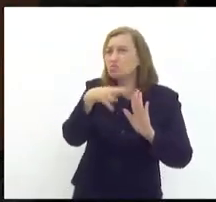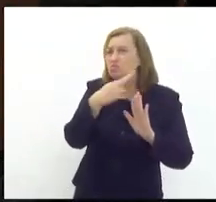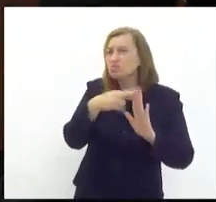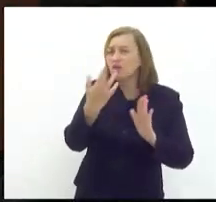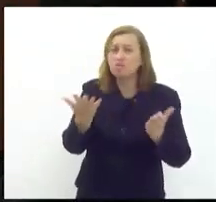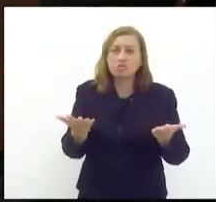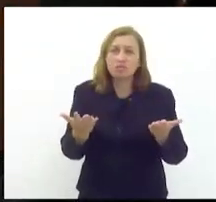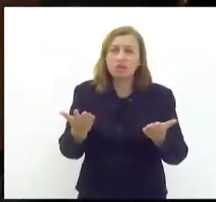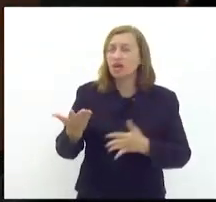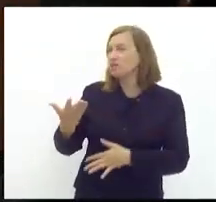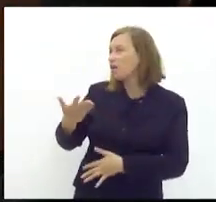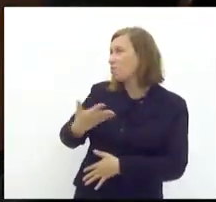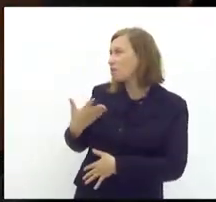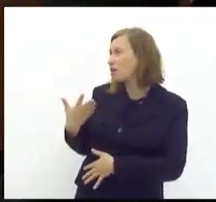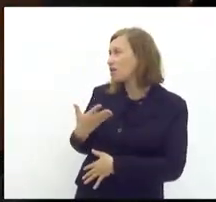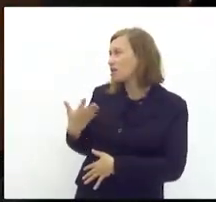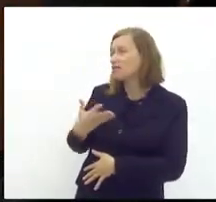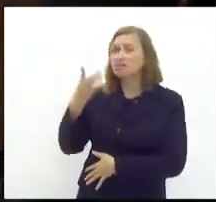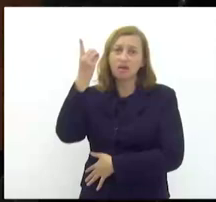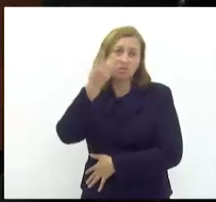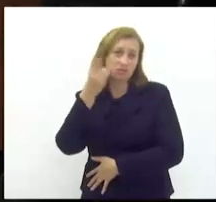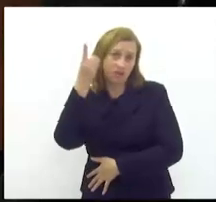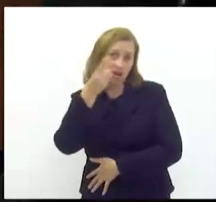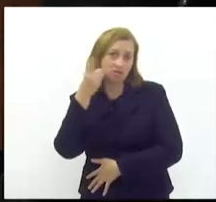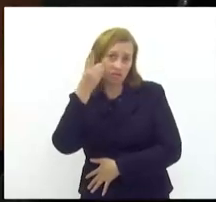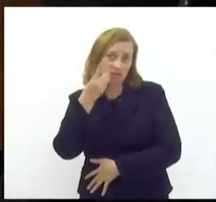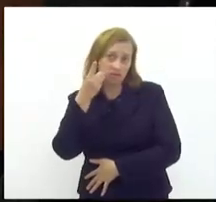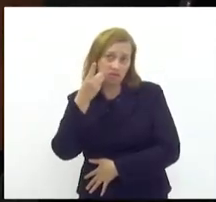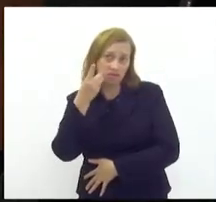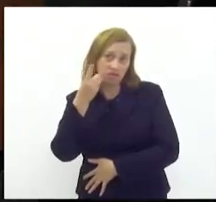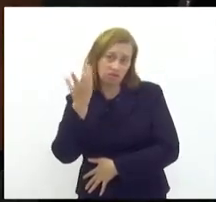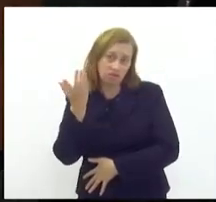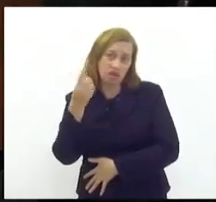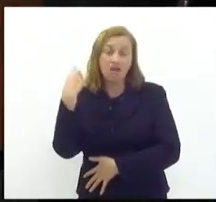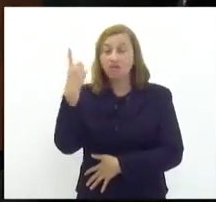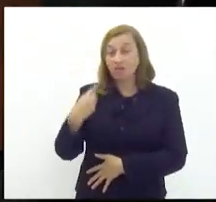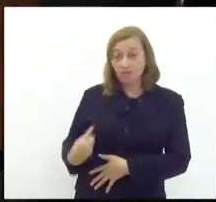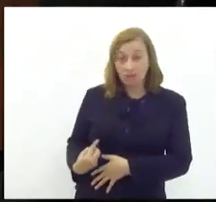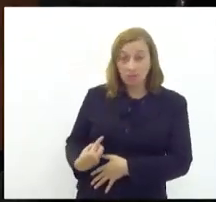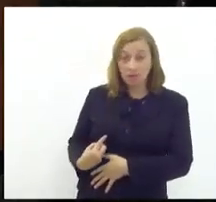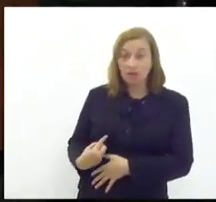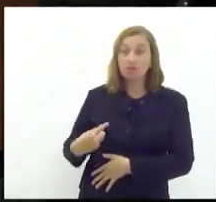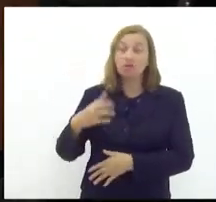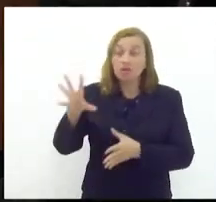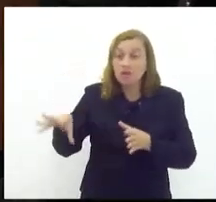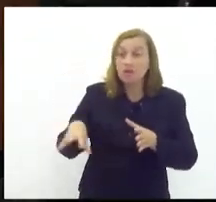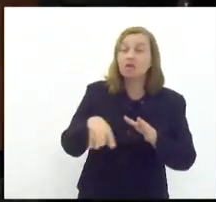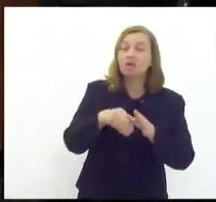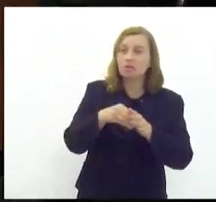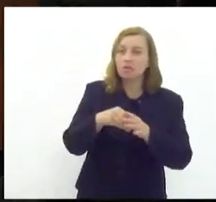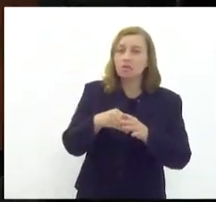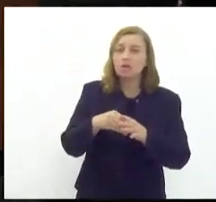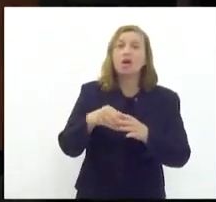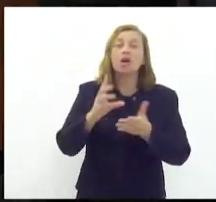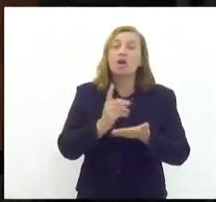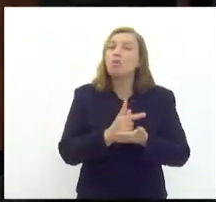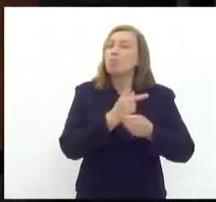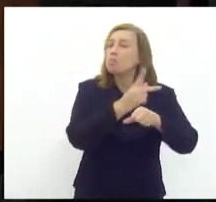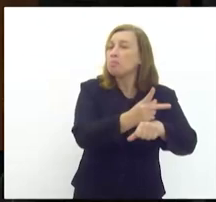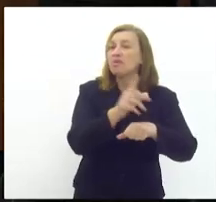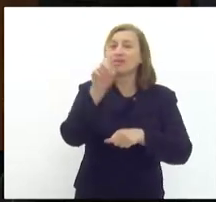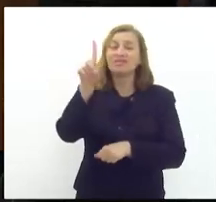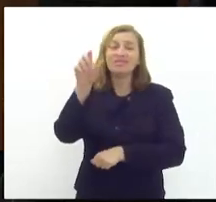que a nossa querida deputada danibal me colocou que concede o prêmio